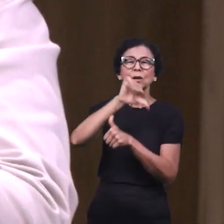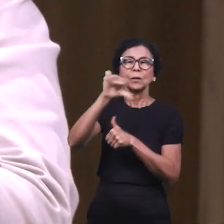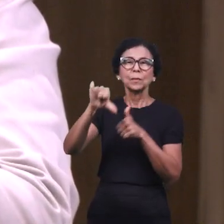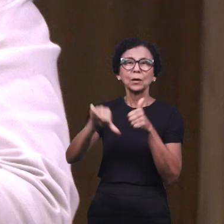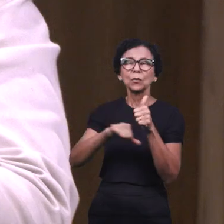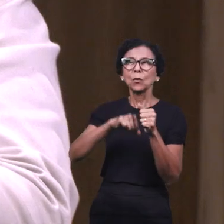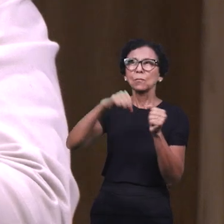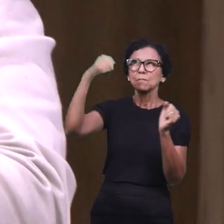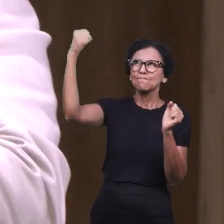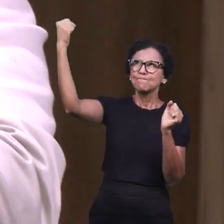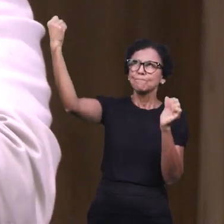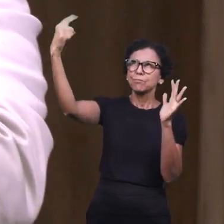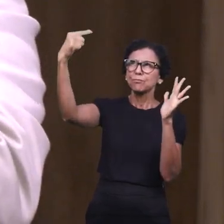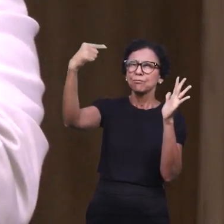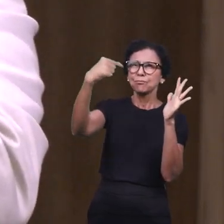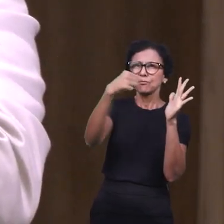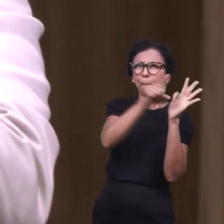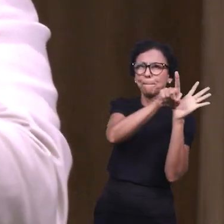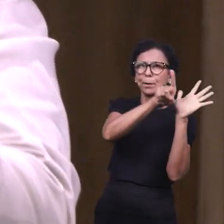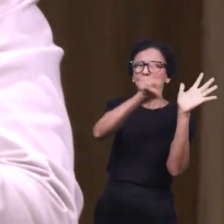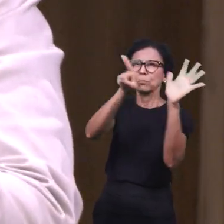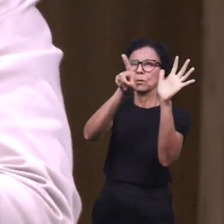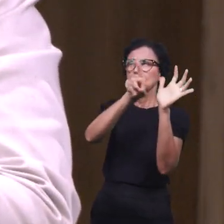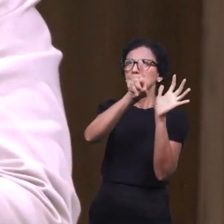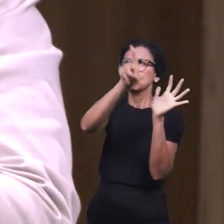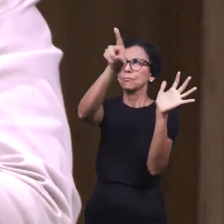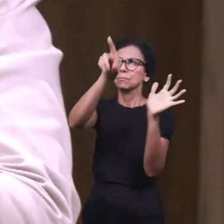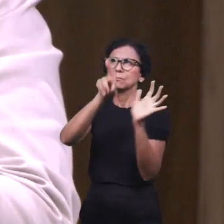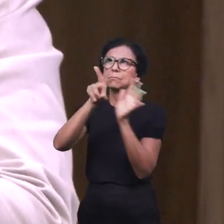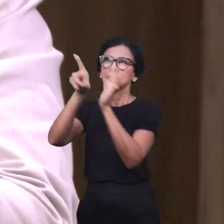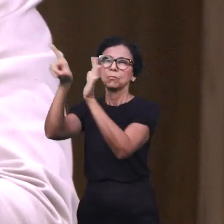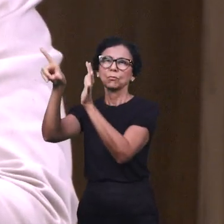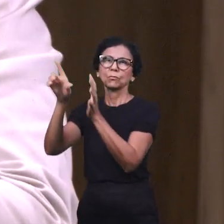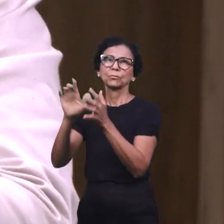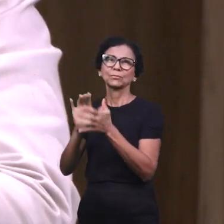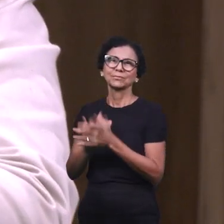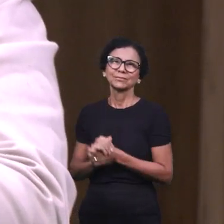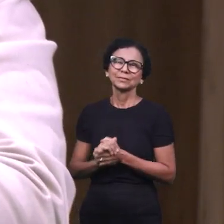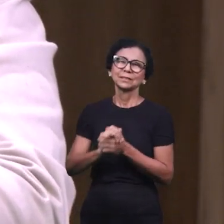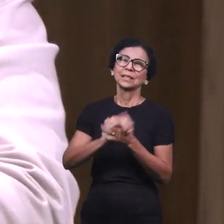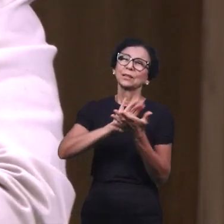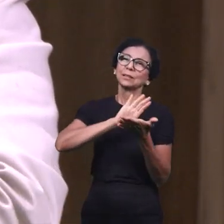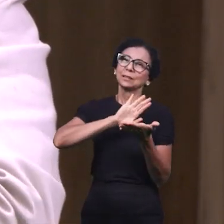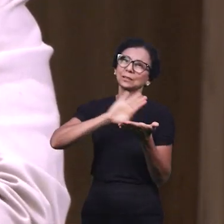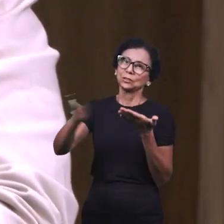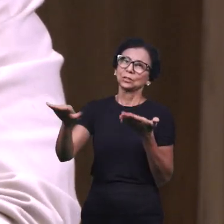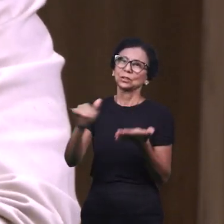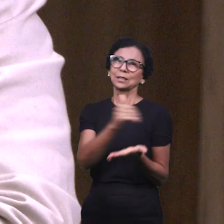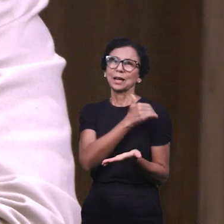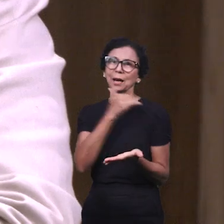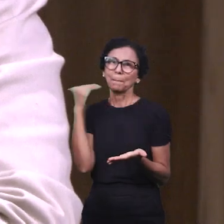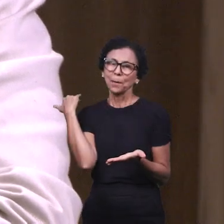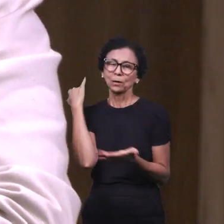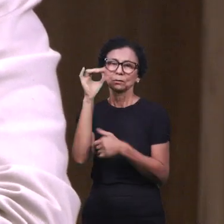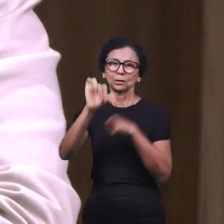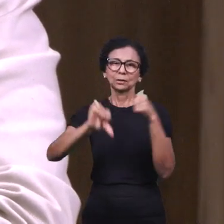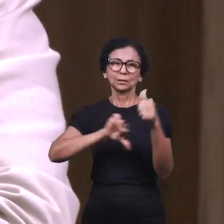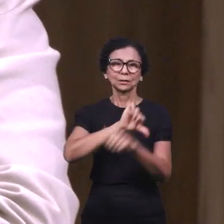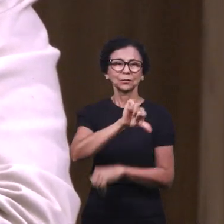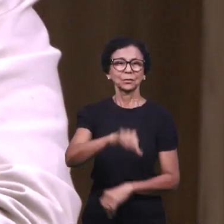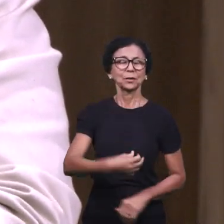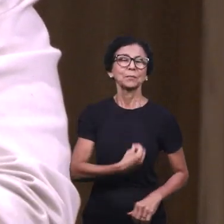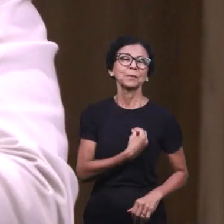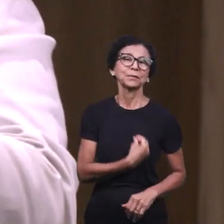polos e tira a morte e transforma em vida. Mais uma vez, o Senhor mostrando isso, né? Glória a Jesus. E ainda nos dá um sinal maravilhoso, que são as